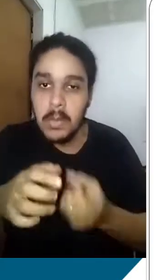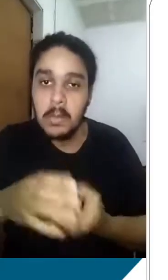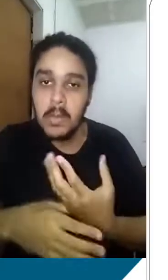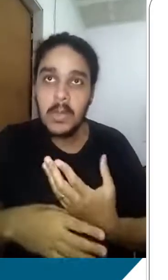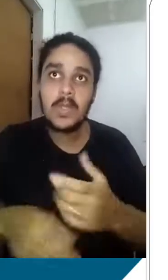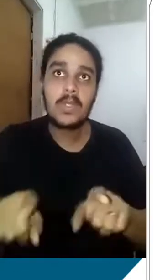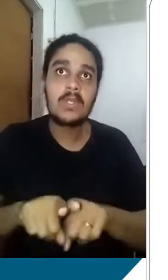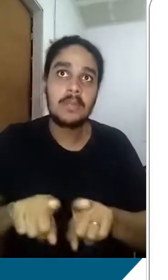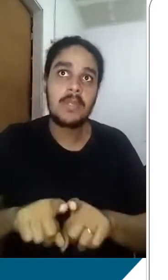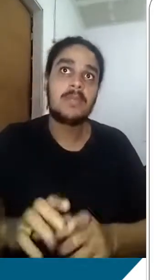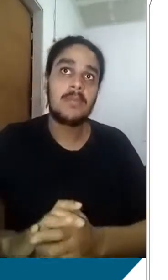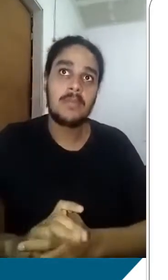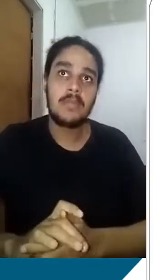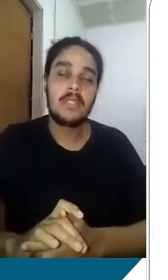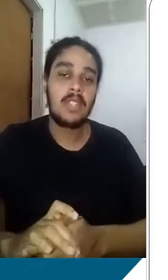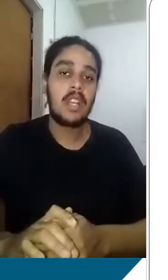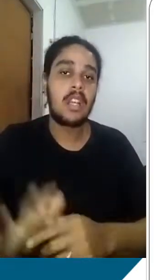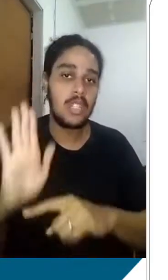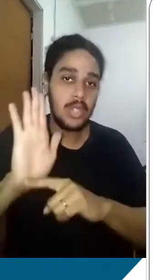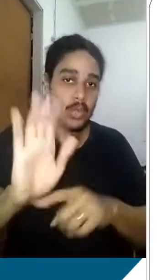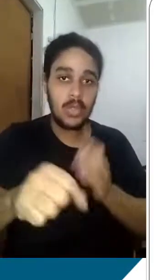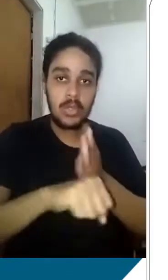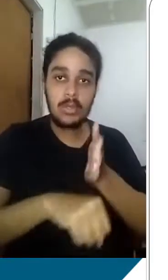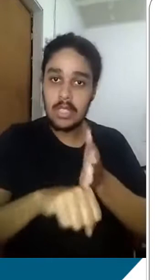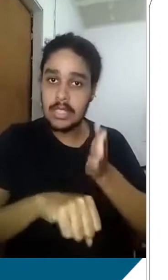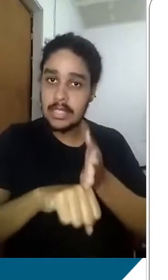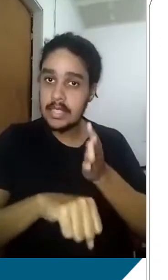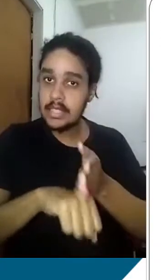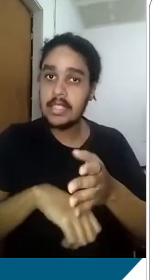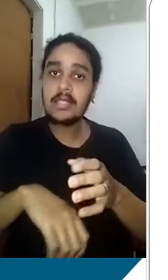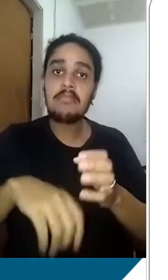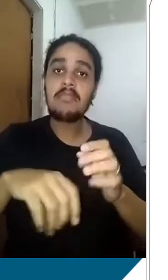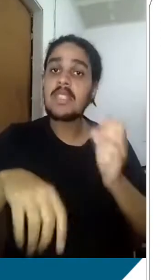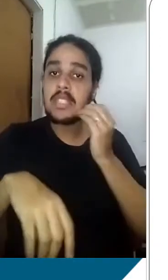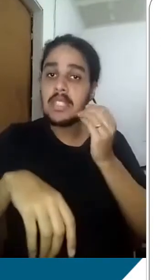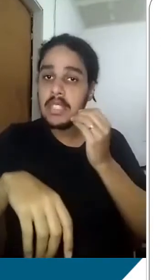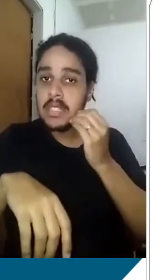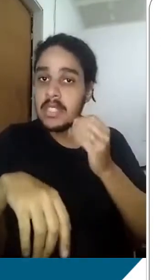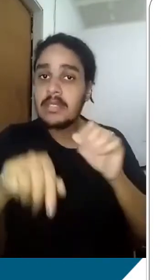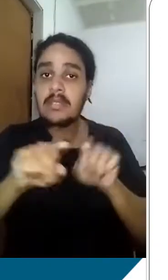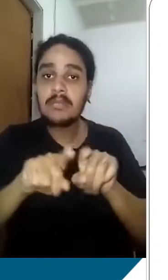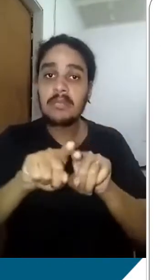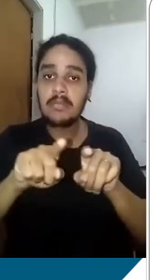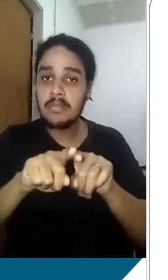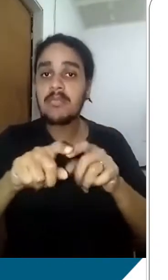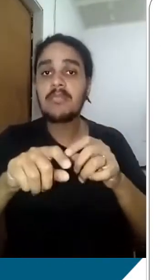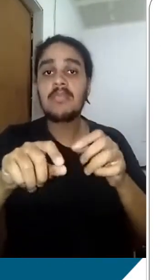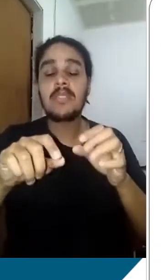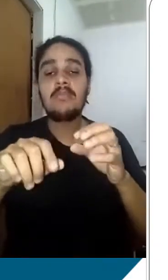produtores, favorecendo o acesso e tentando, né, de alguma